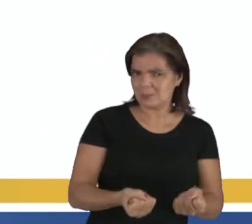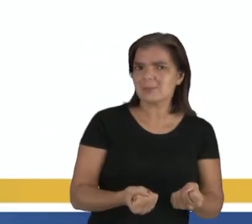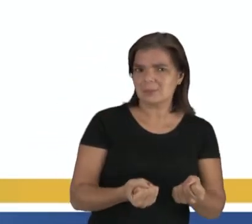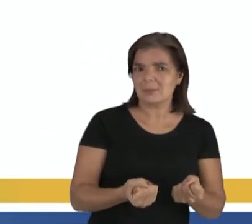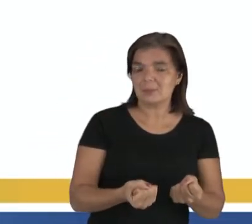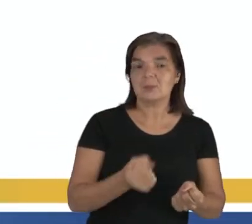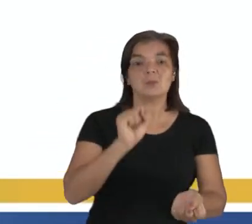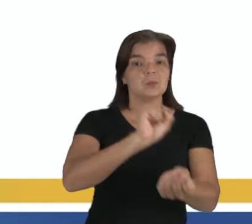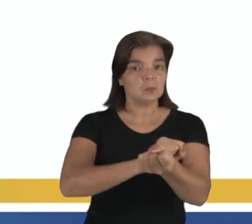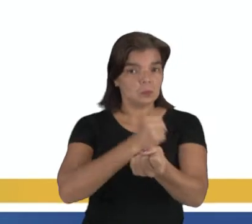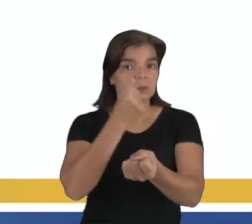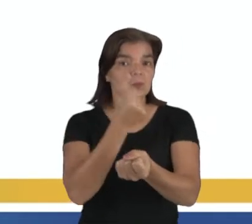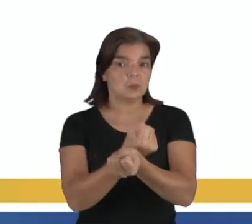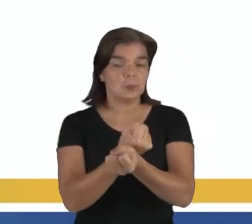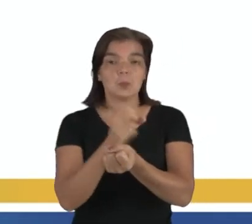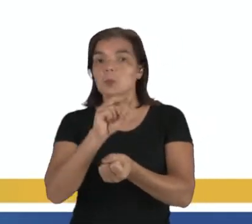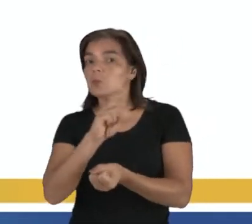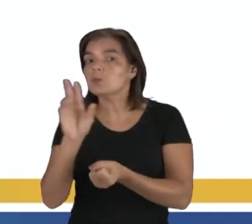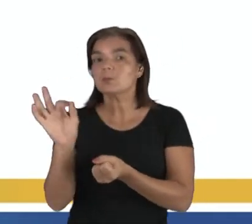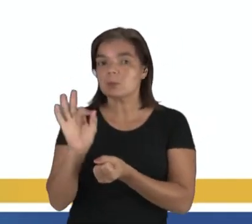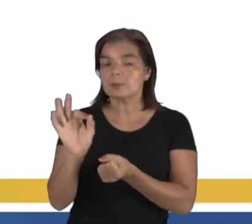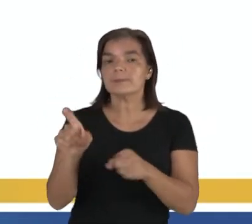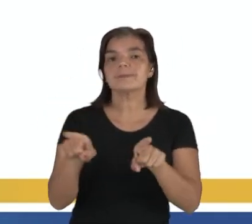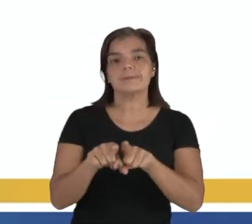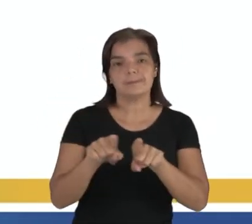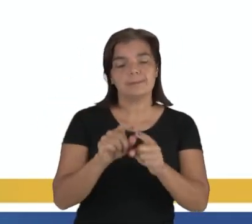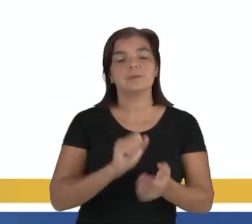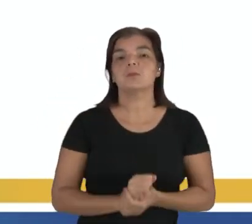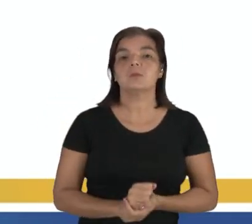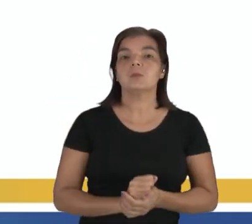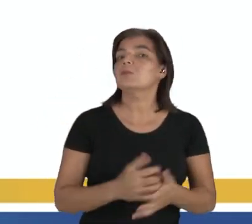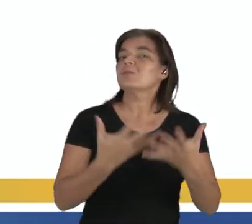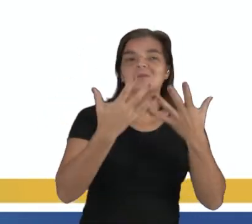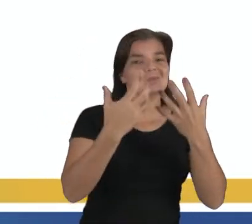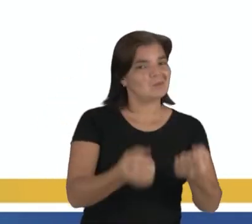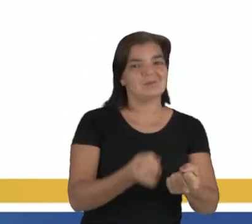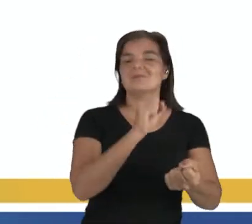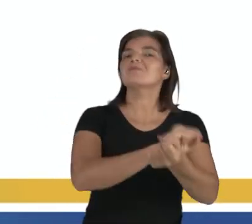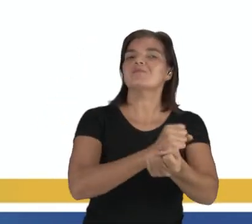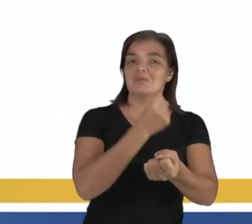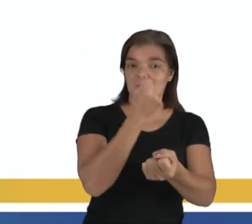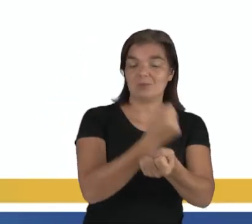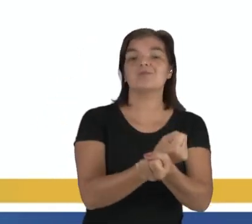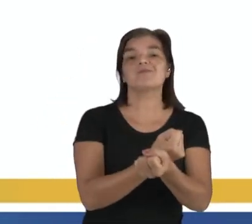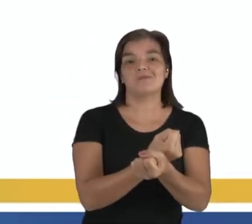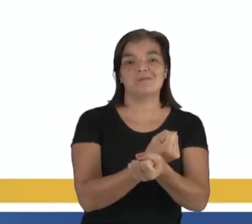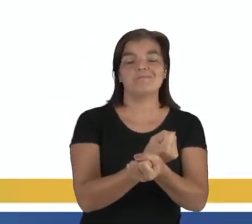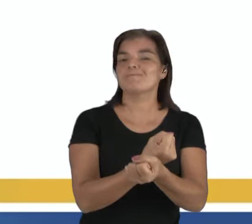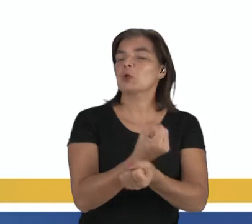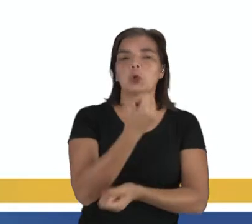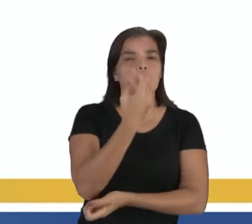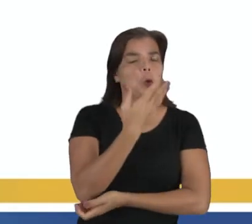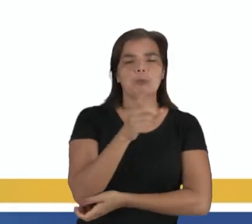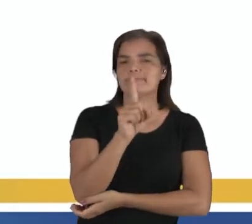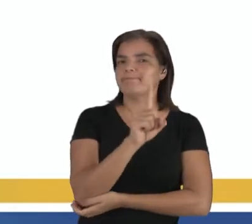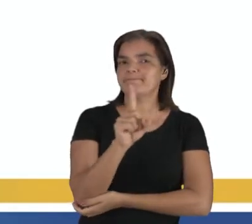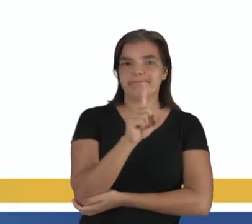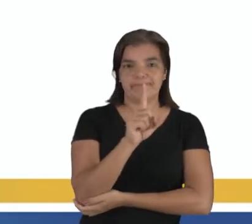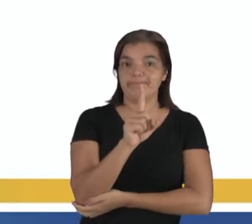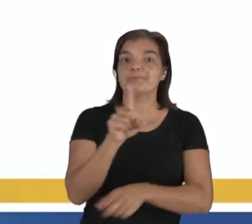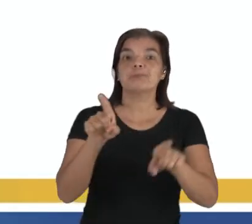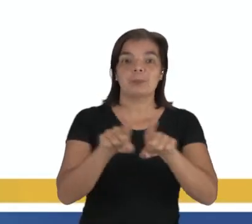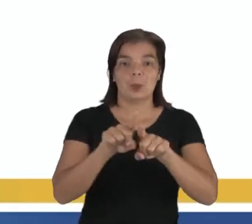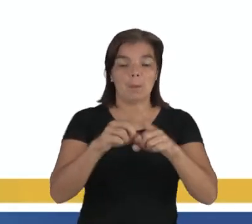do lockdown? Observem, gente, que ele não é a favor do lockdown. Ele coloca que o lockdown não é uma boa medida